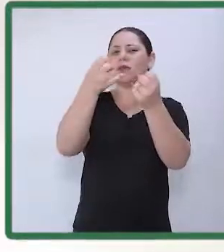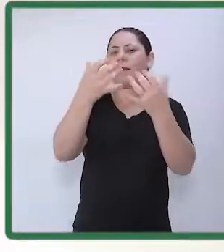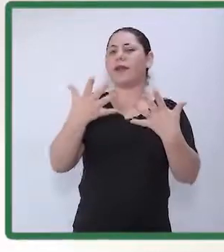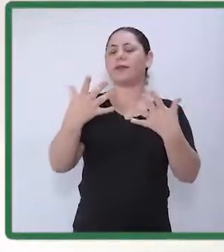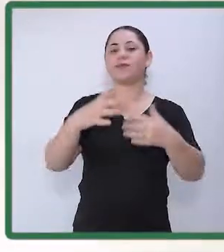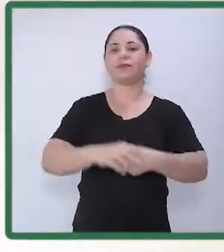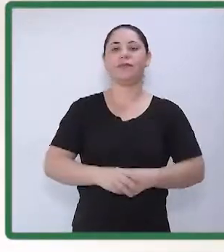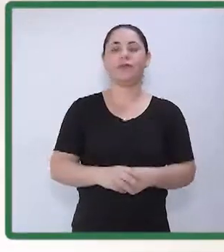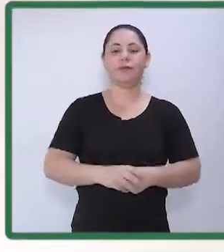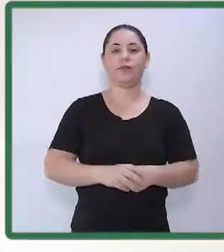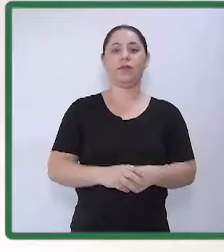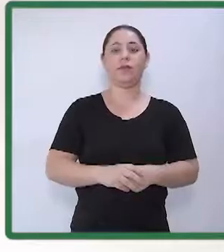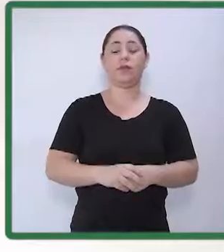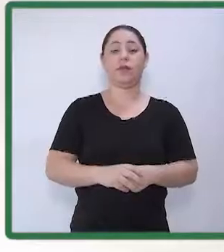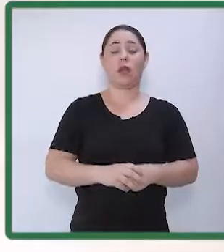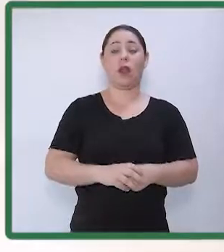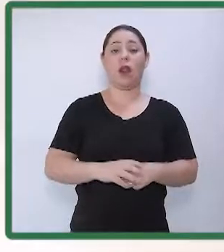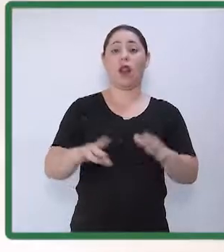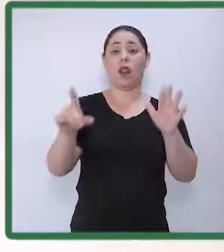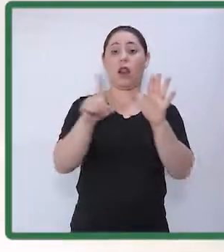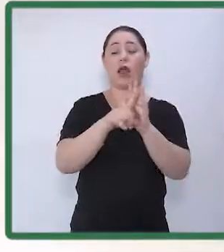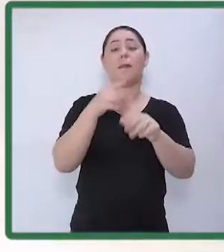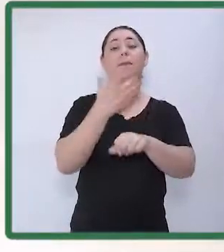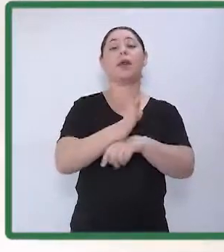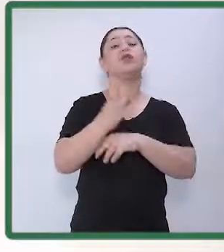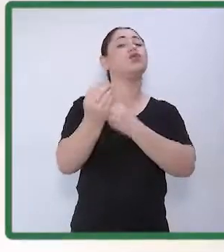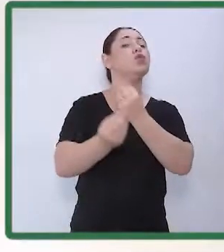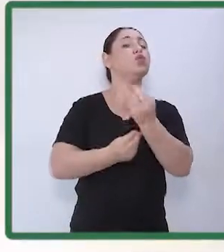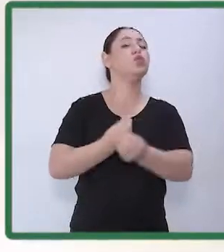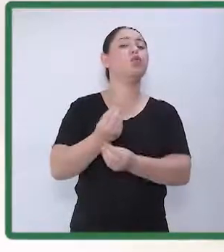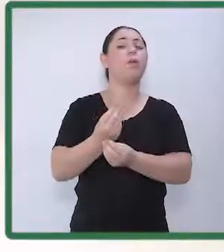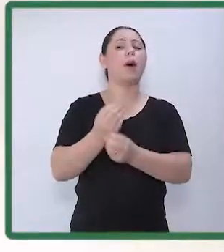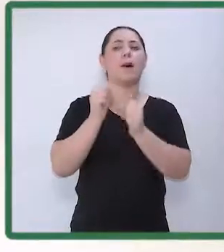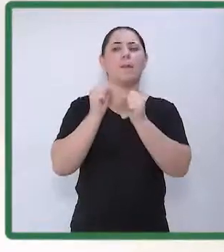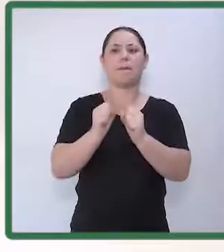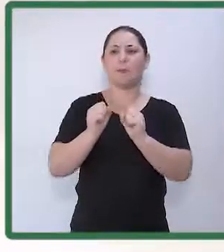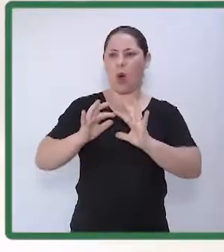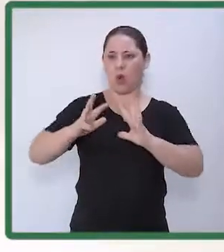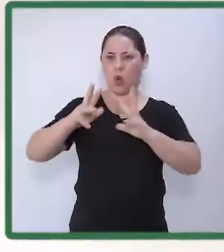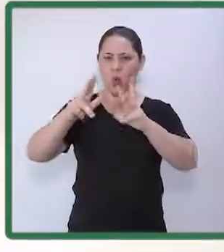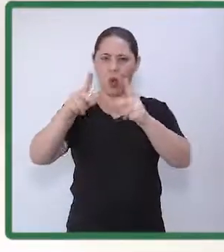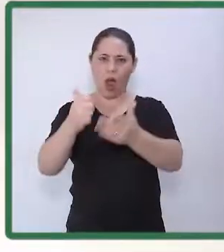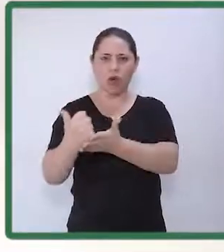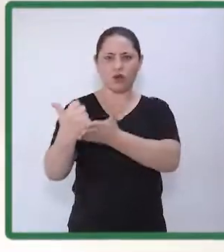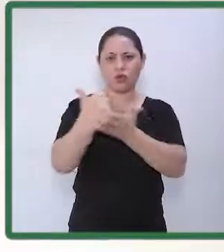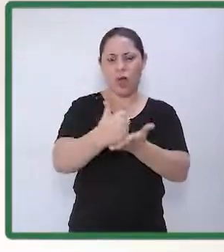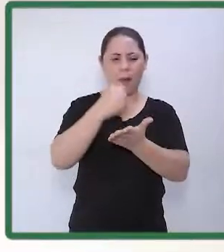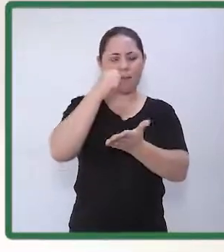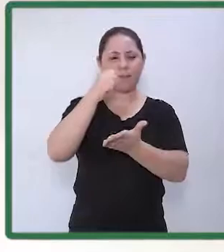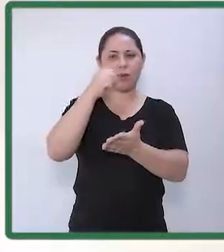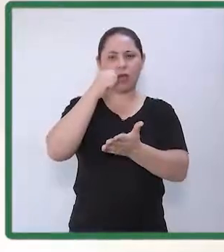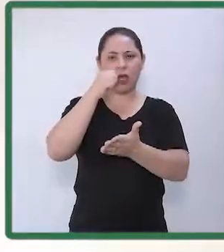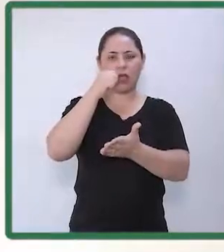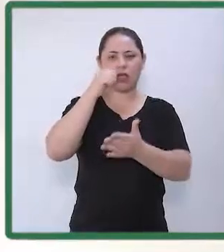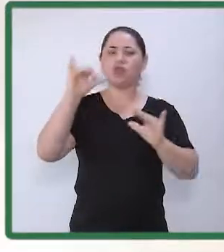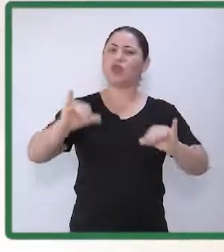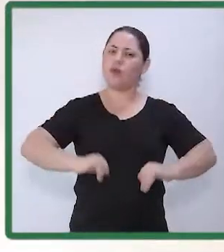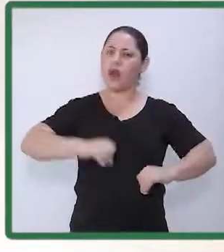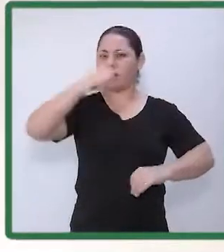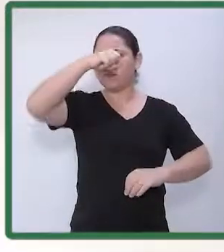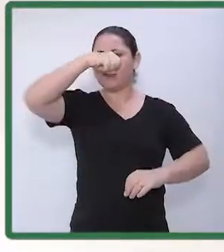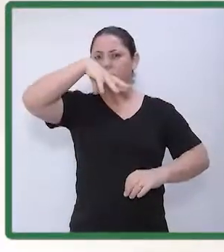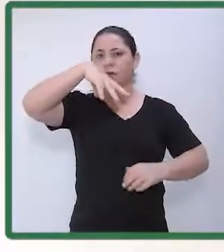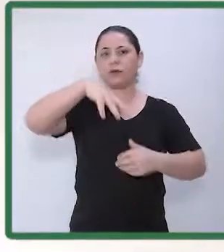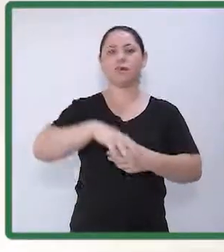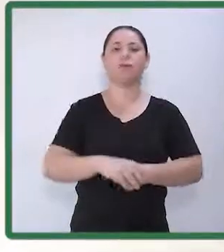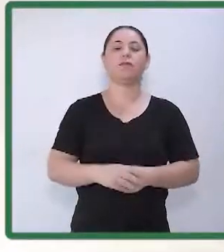lei, deputada, que ela vai funcionar na prática e todos poderão acabar ajudando essa mulher que está em situação